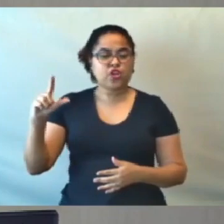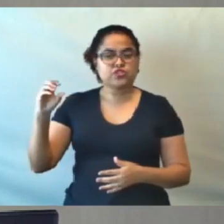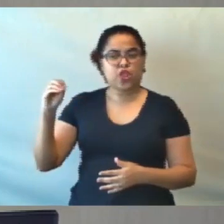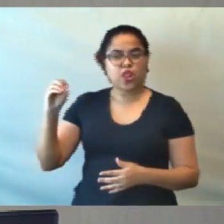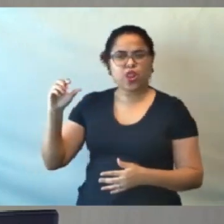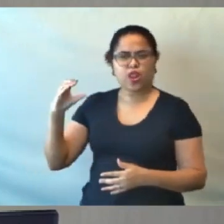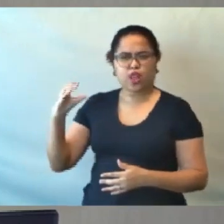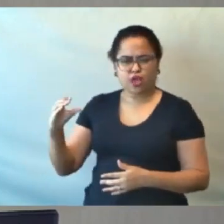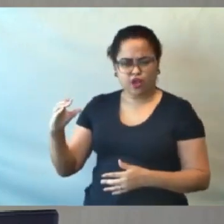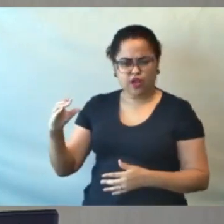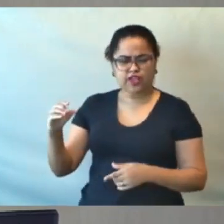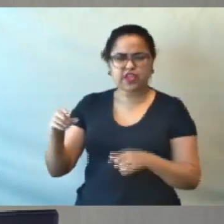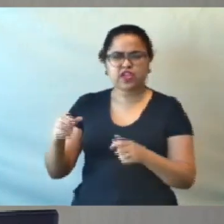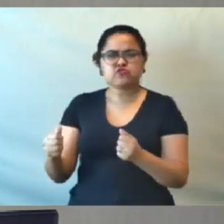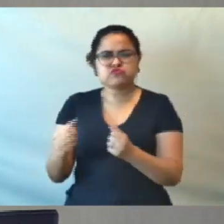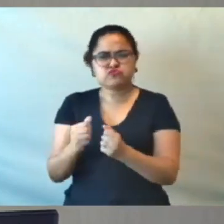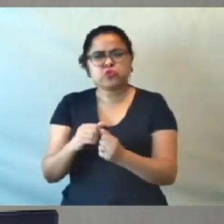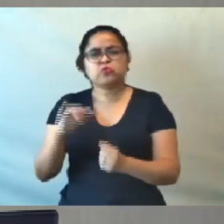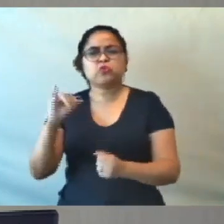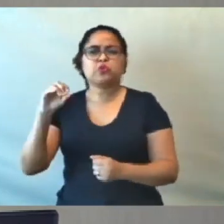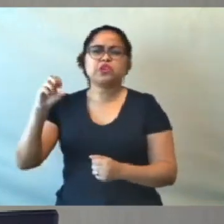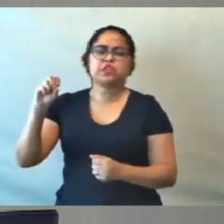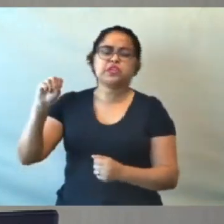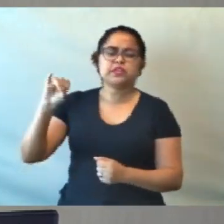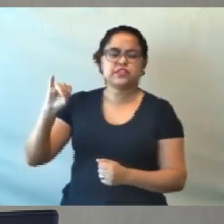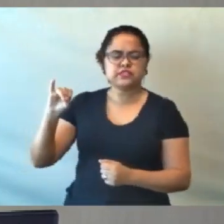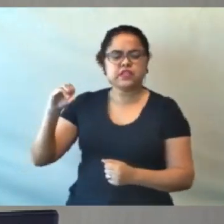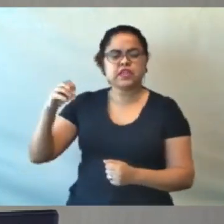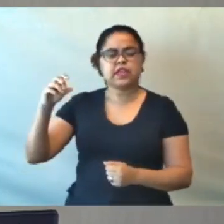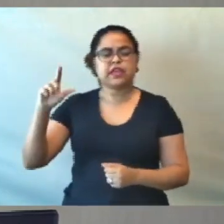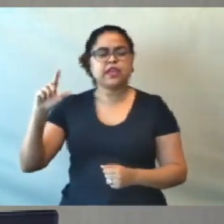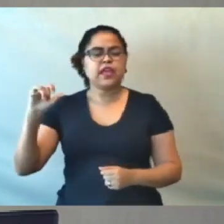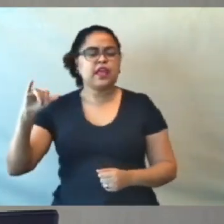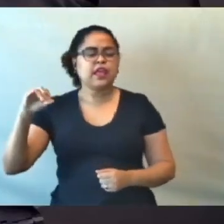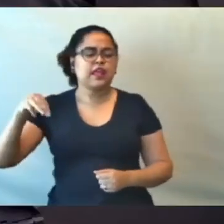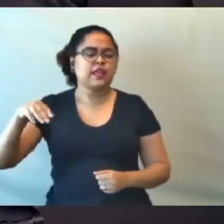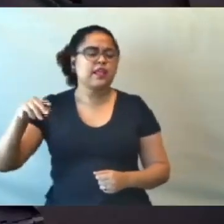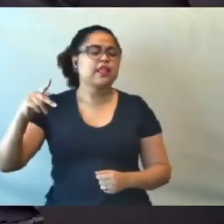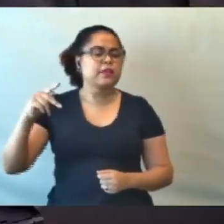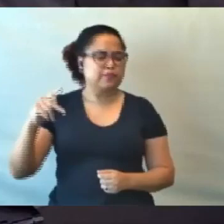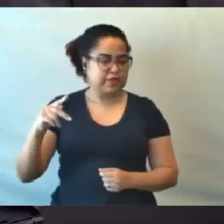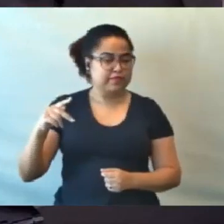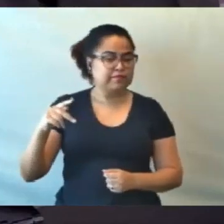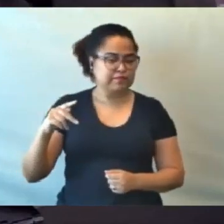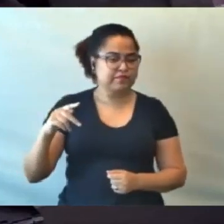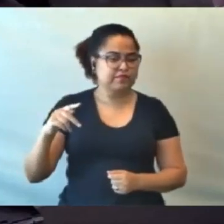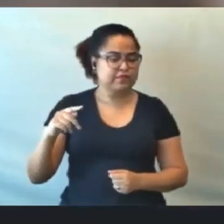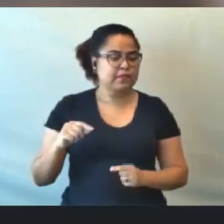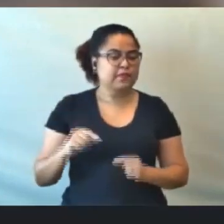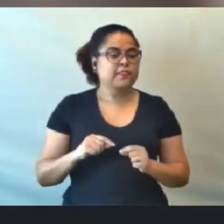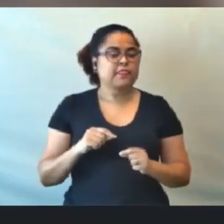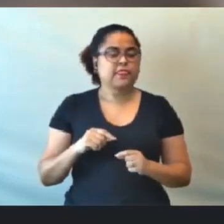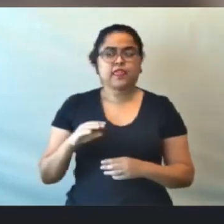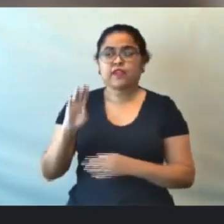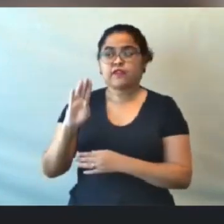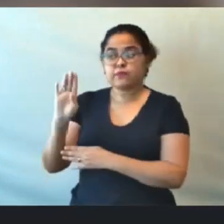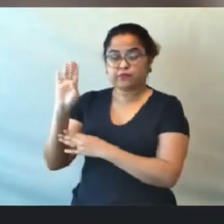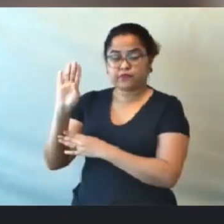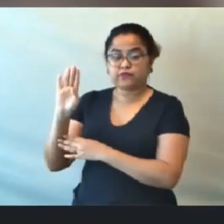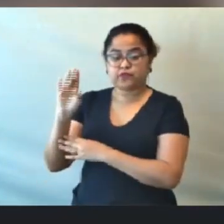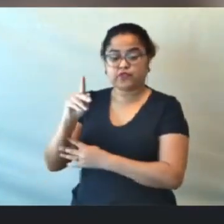de Fosloc com o Inzilimp? A professora Alessandra levantou a mão. Pois não, professora.